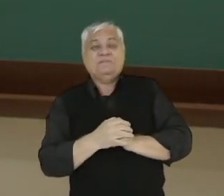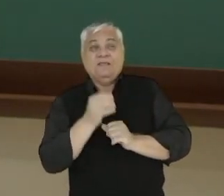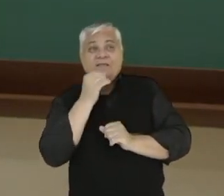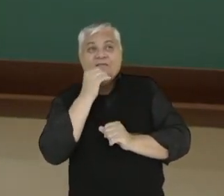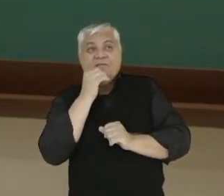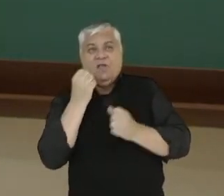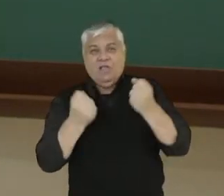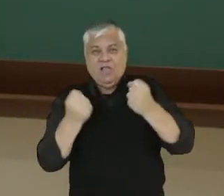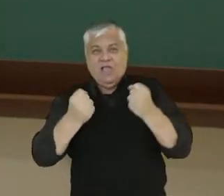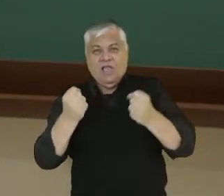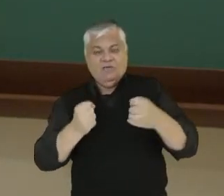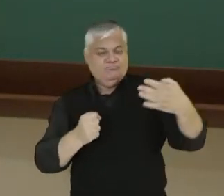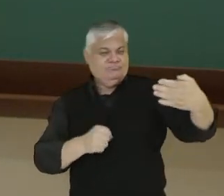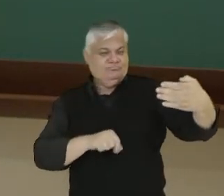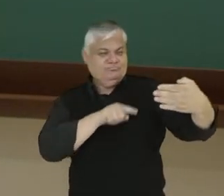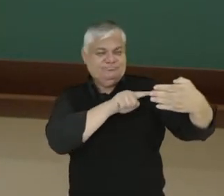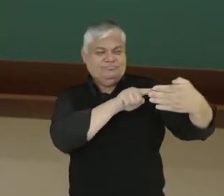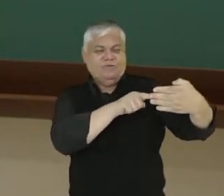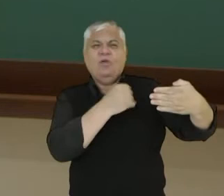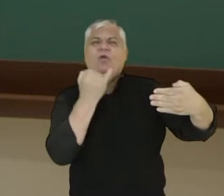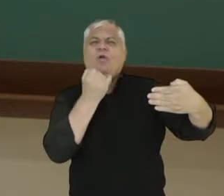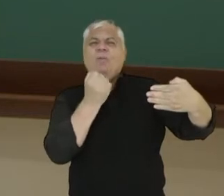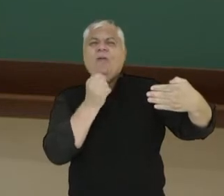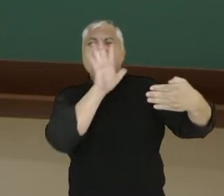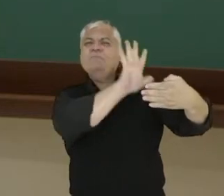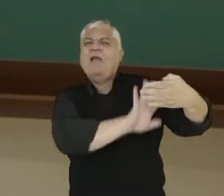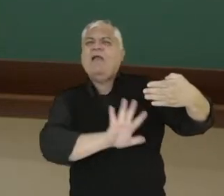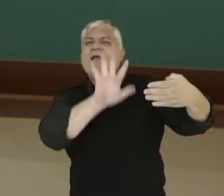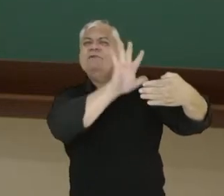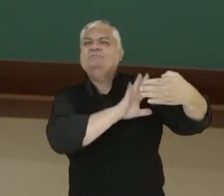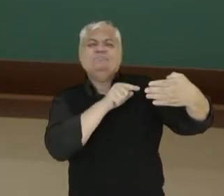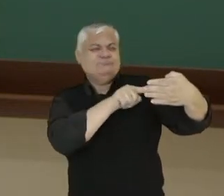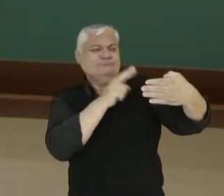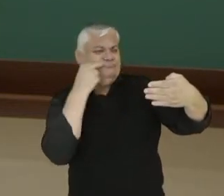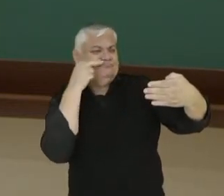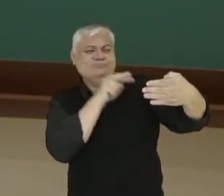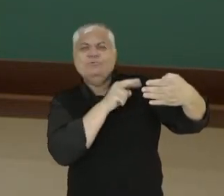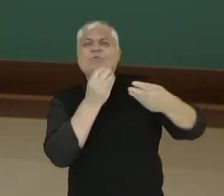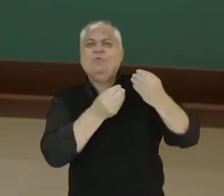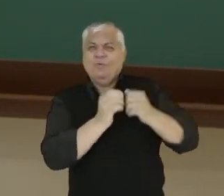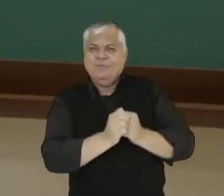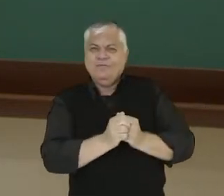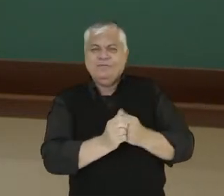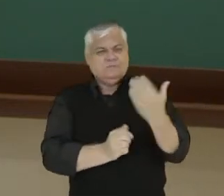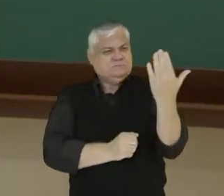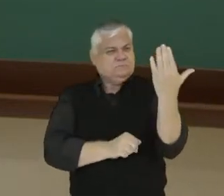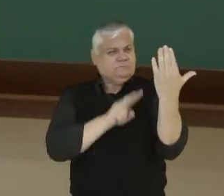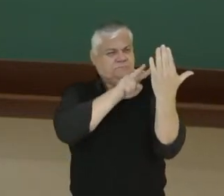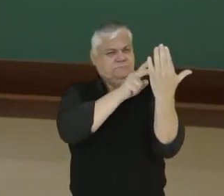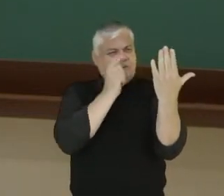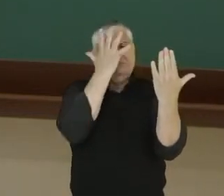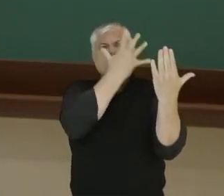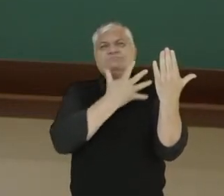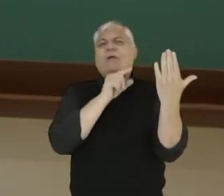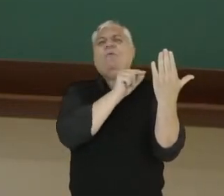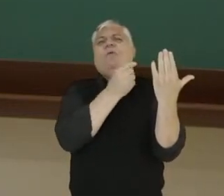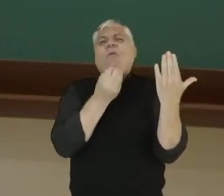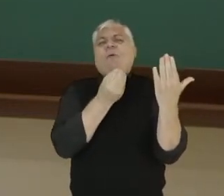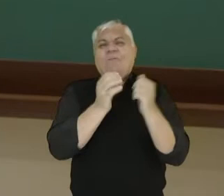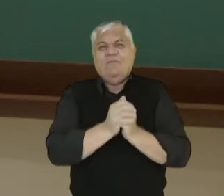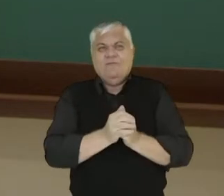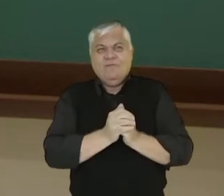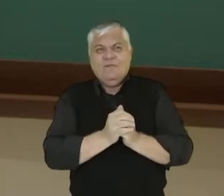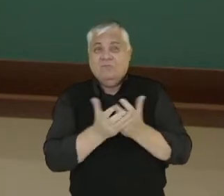para simplificar, como é que forma a imagem no espelho? Para simplificar, como é que você forma a imagem numa